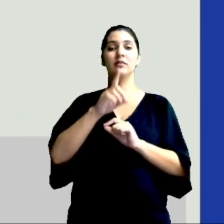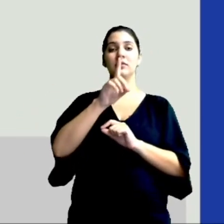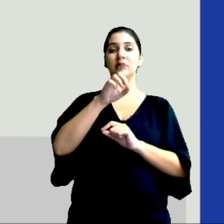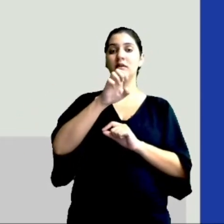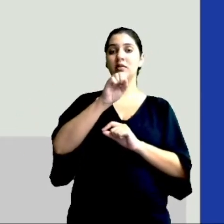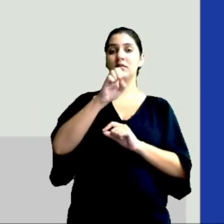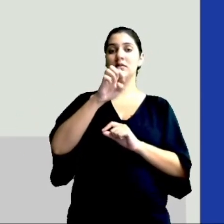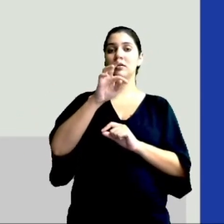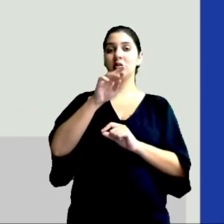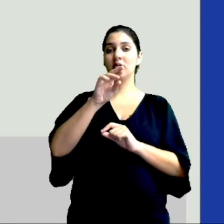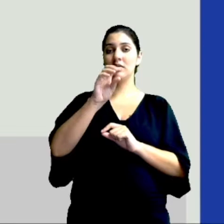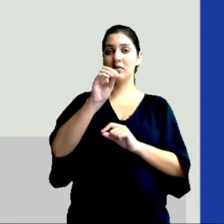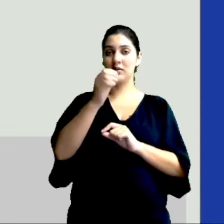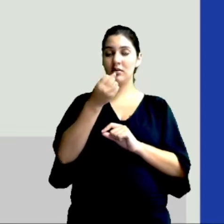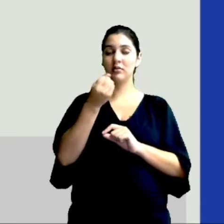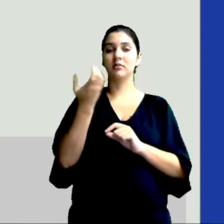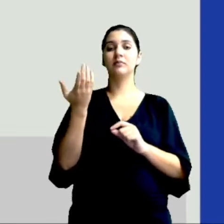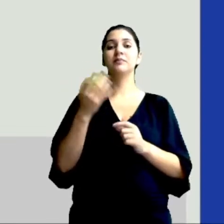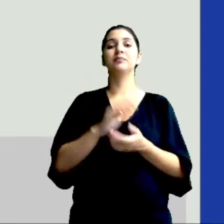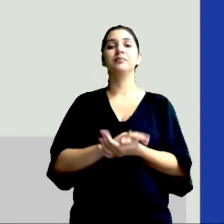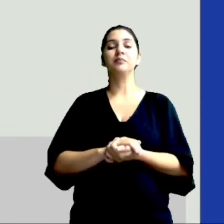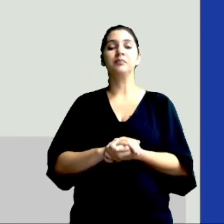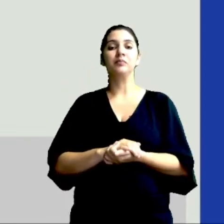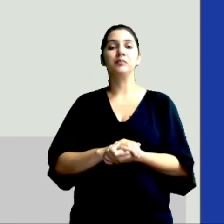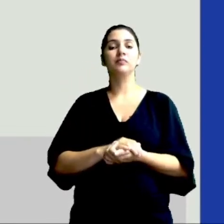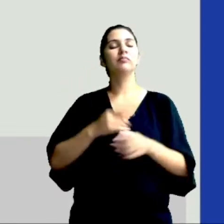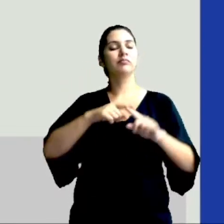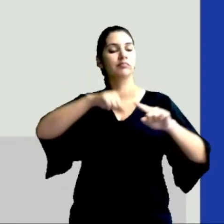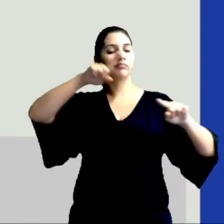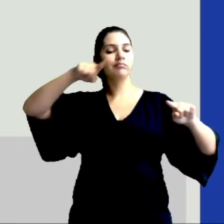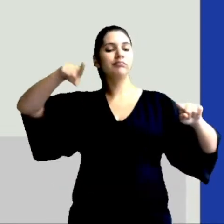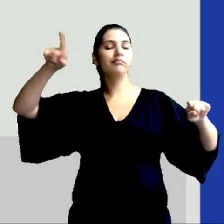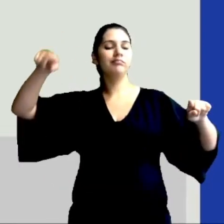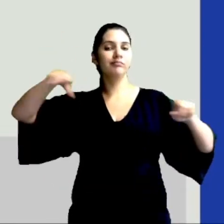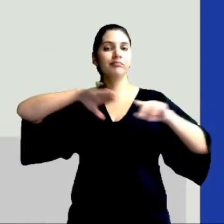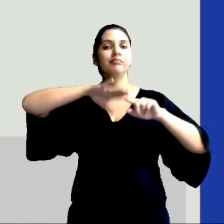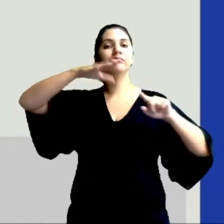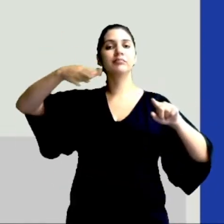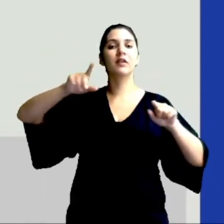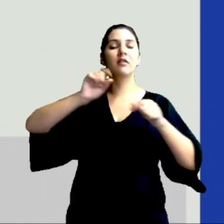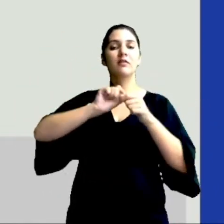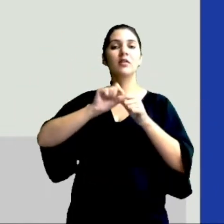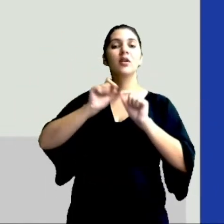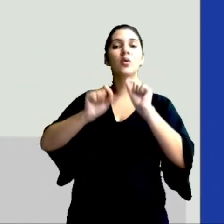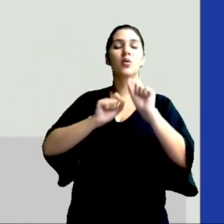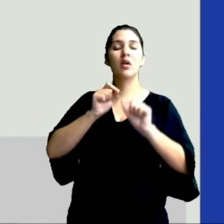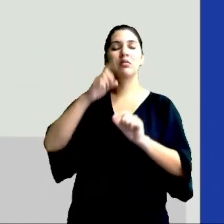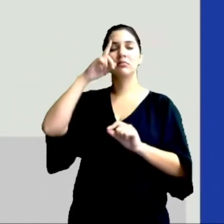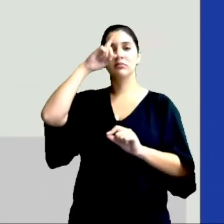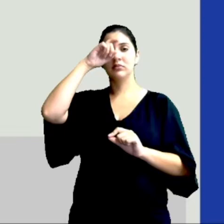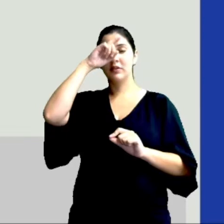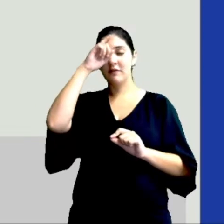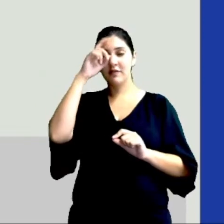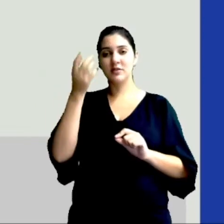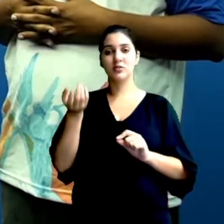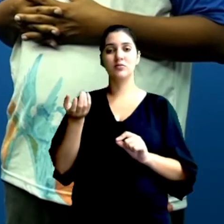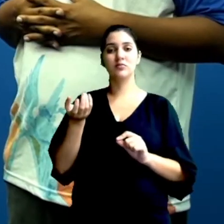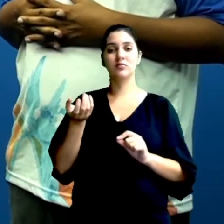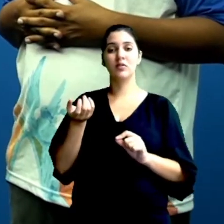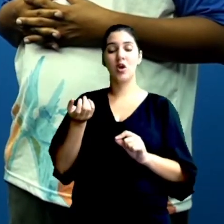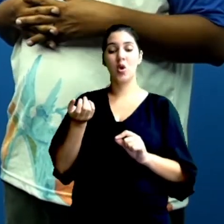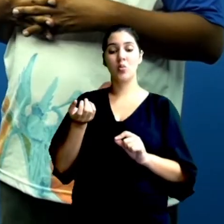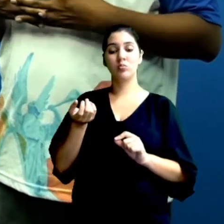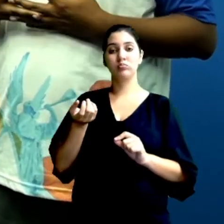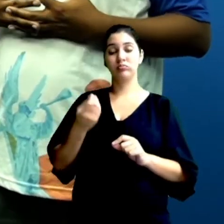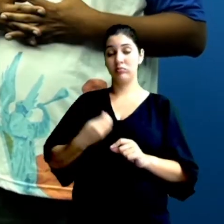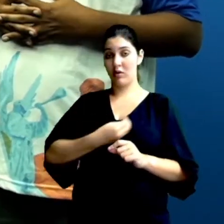também, e as montanhas de altitude, né, que vão fazer com que seja mais difícil também a fixação